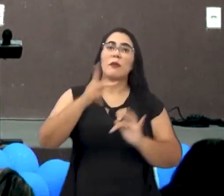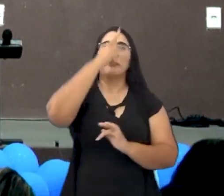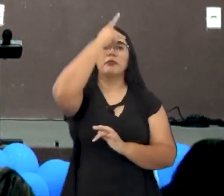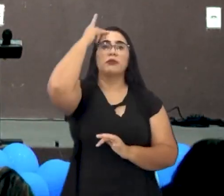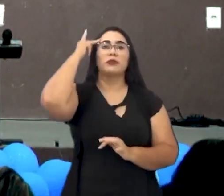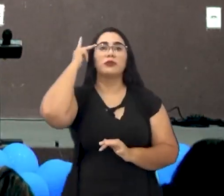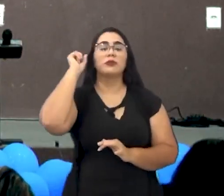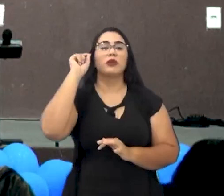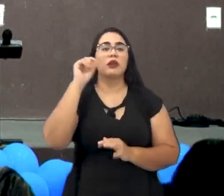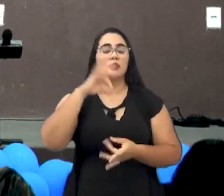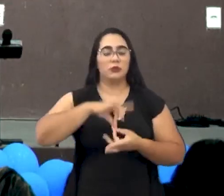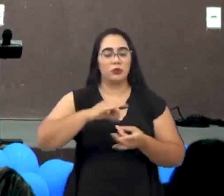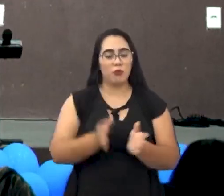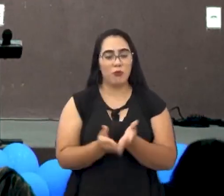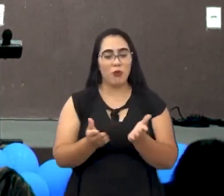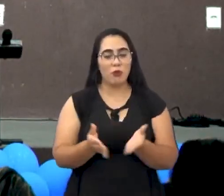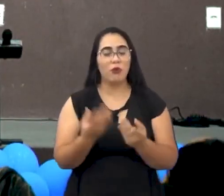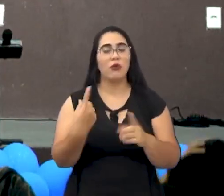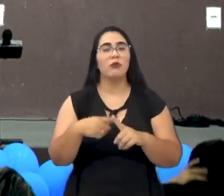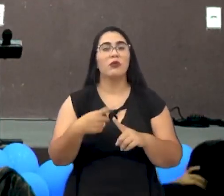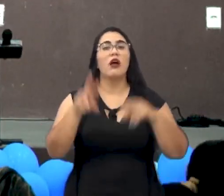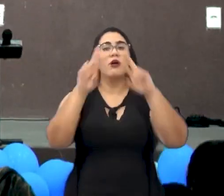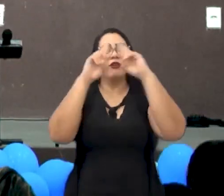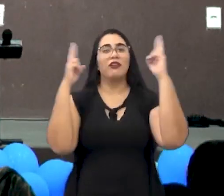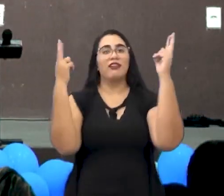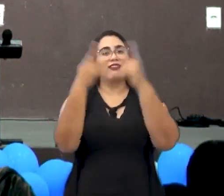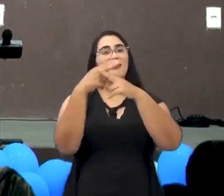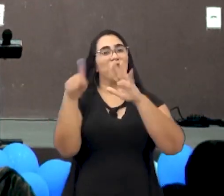reino dos céus. O reino dos céus pertence a quem é miserável.